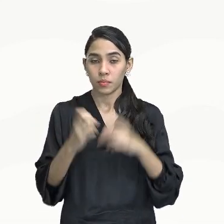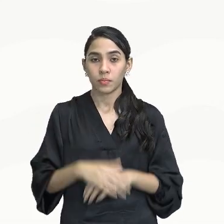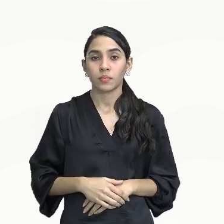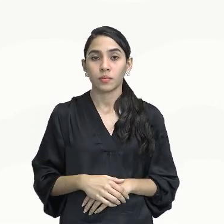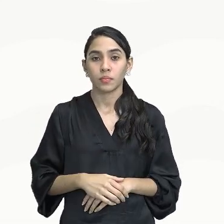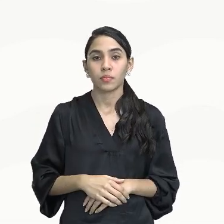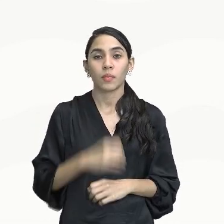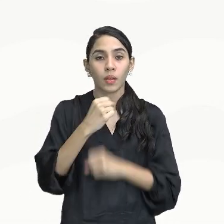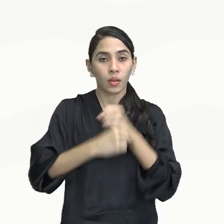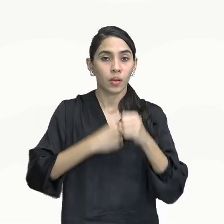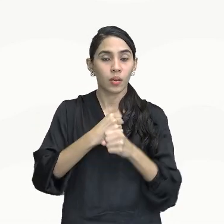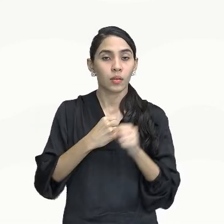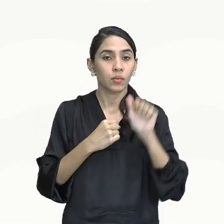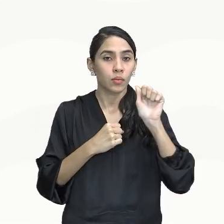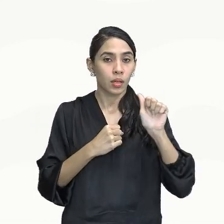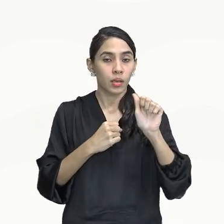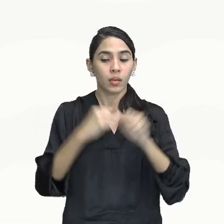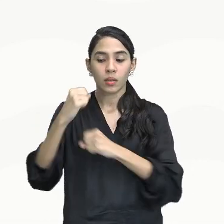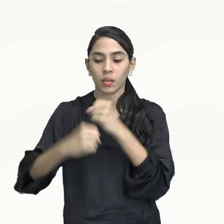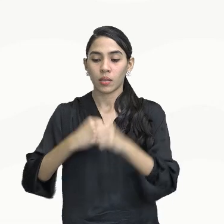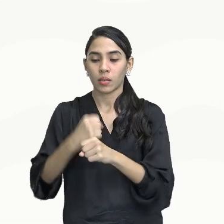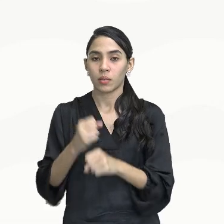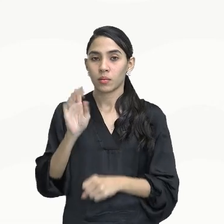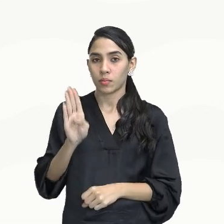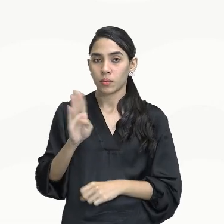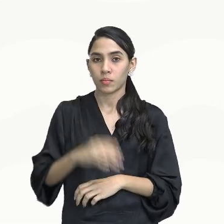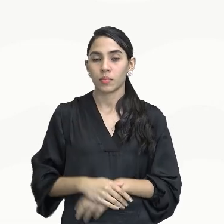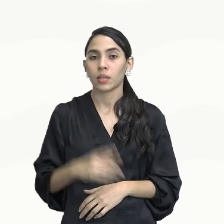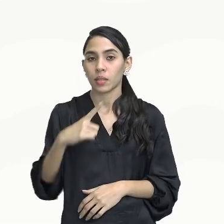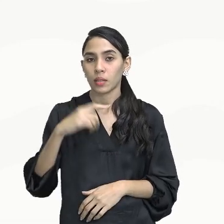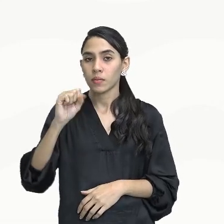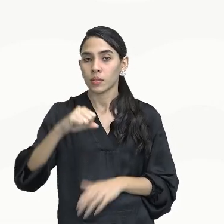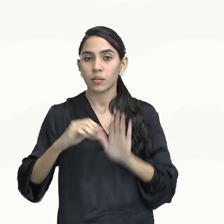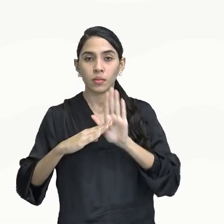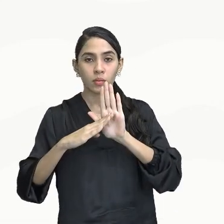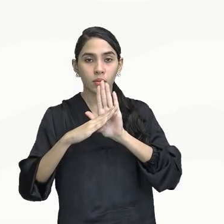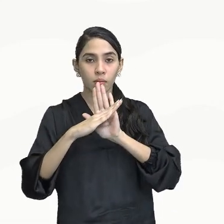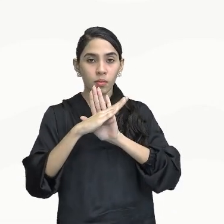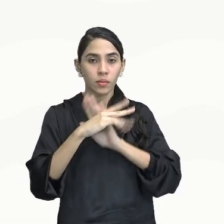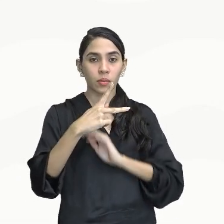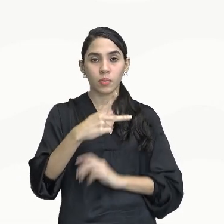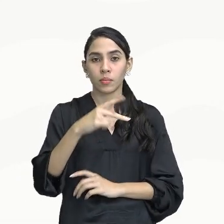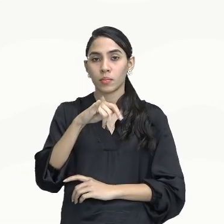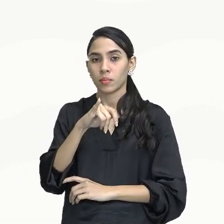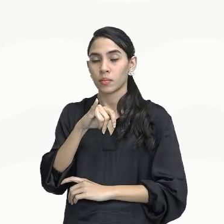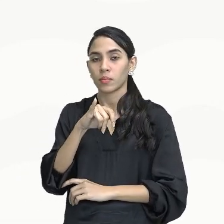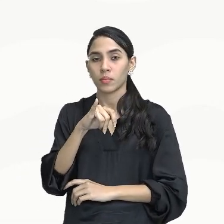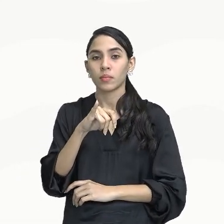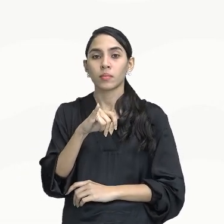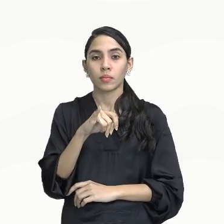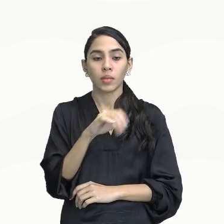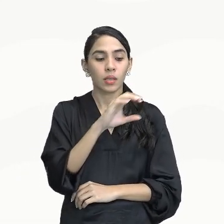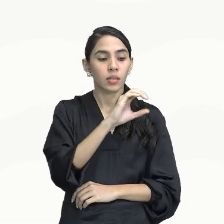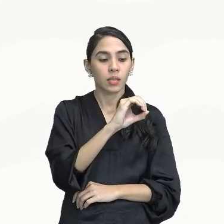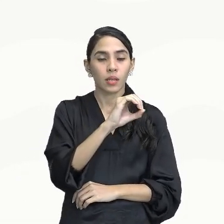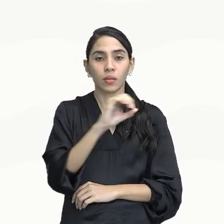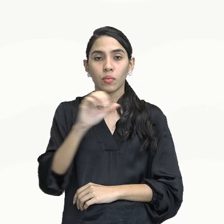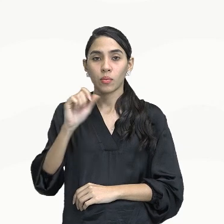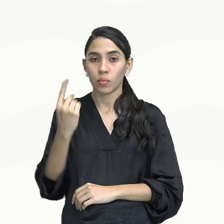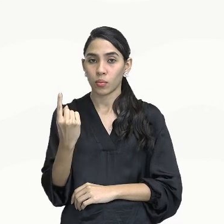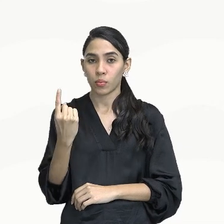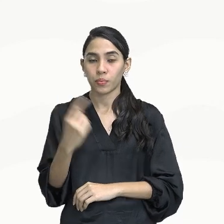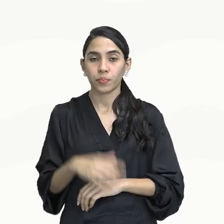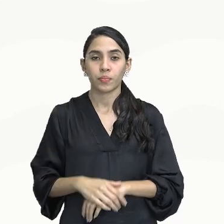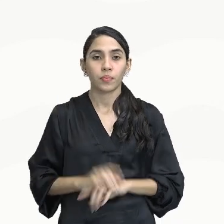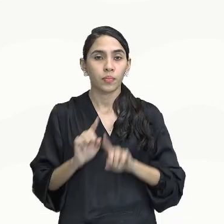ano A quanto no ano B, houve um crescimento do PIB do ano 0 para o ano 1. Mas